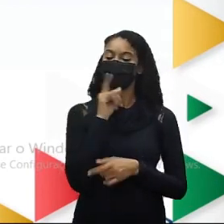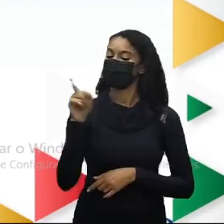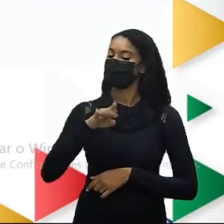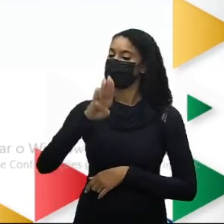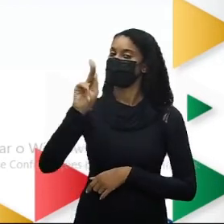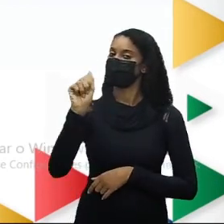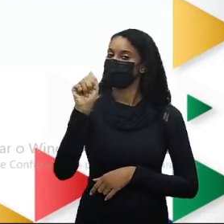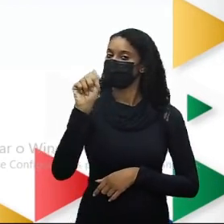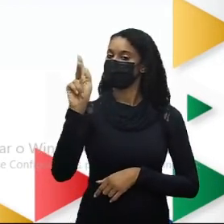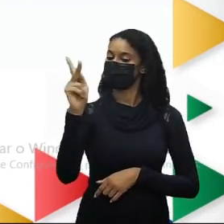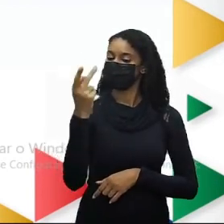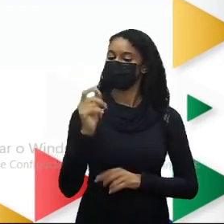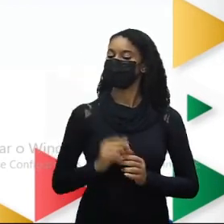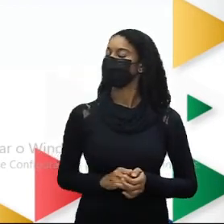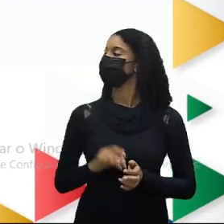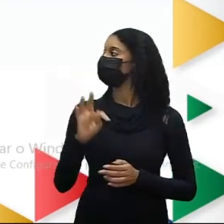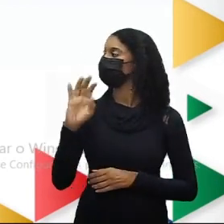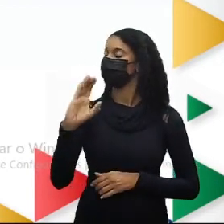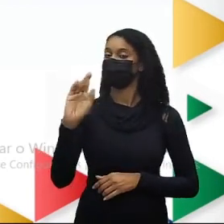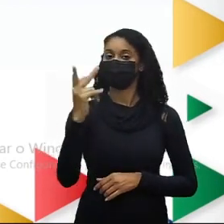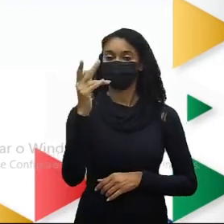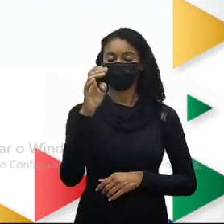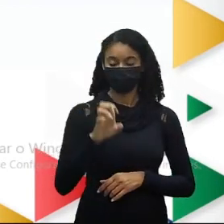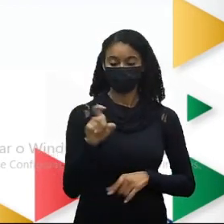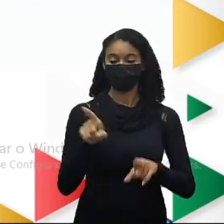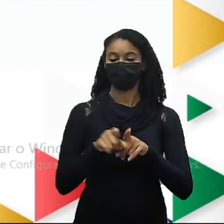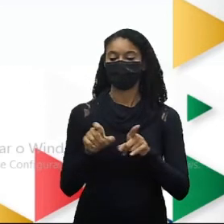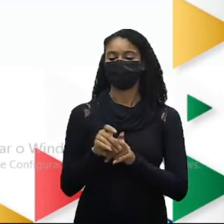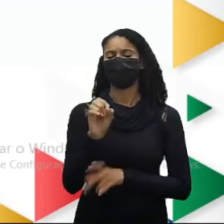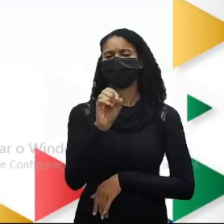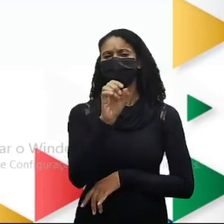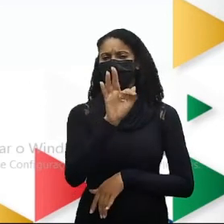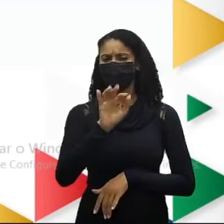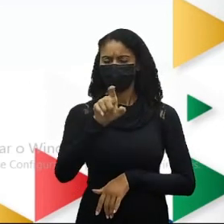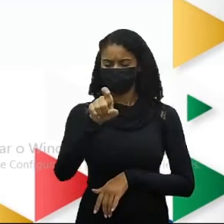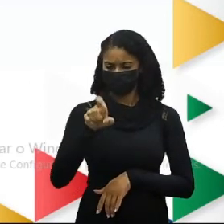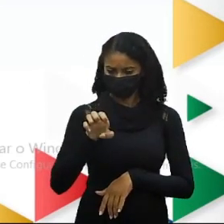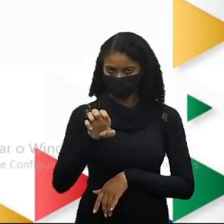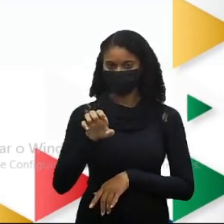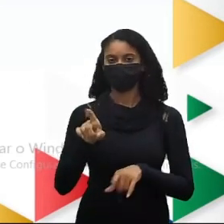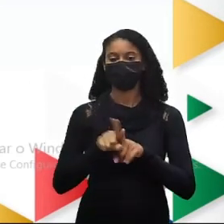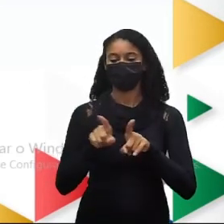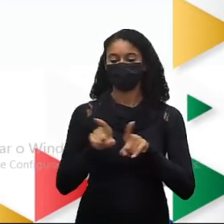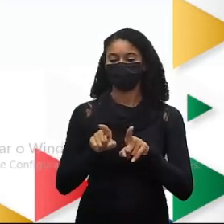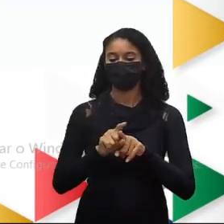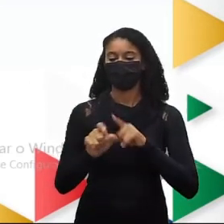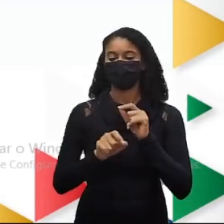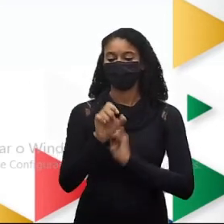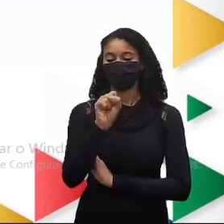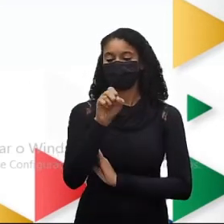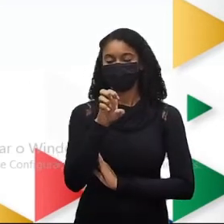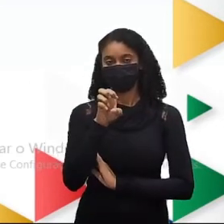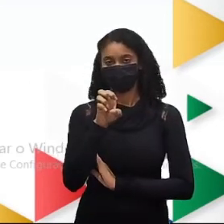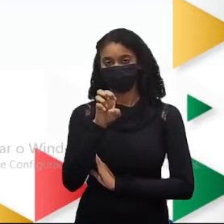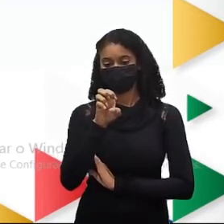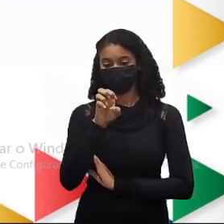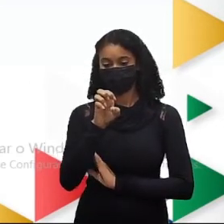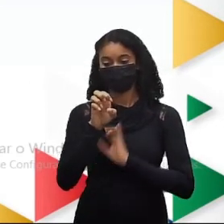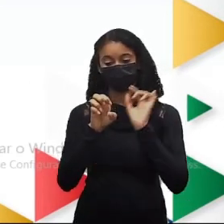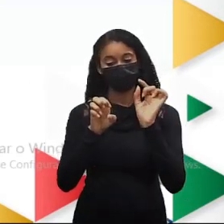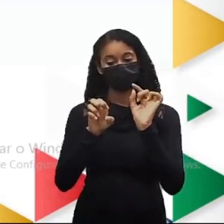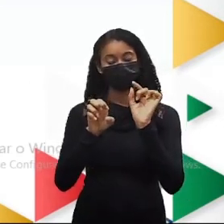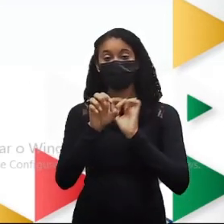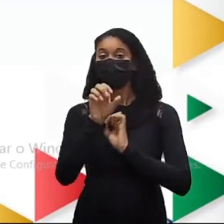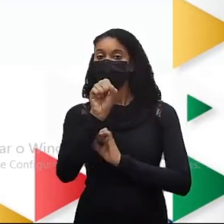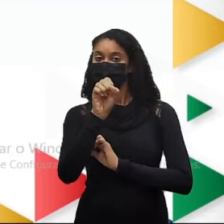che, oxente, so, oxe, uai. São variações, variações